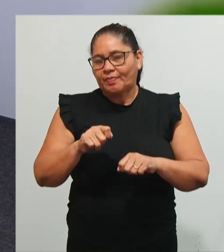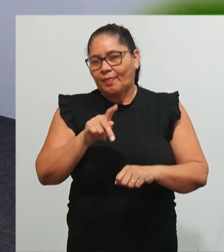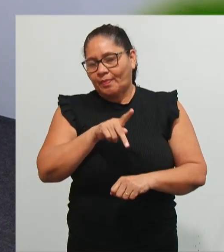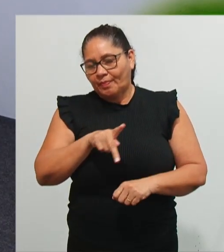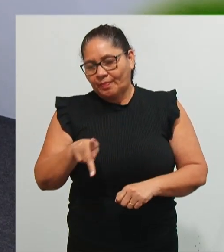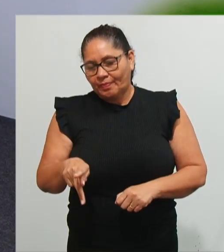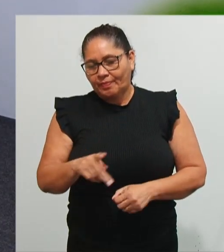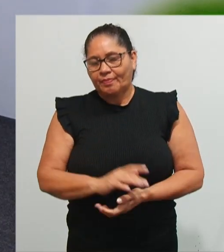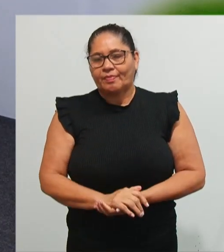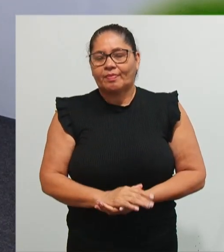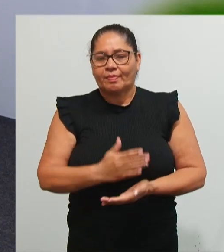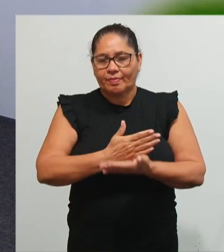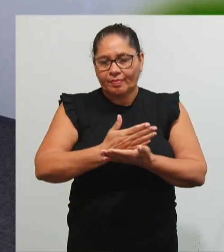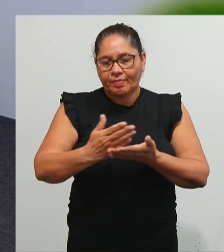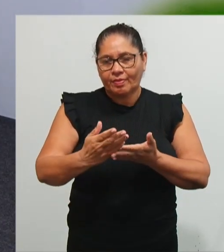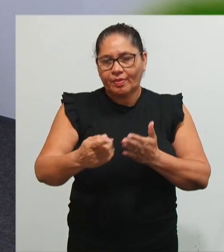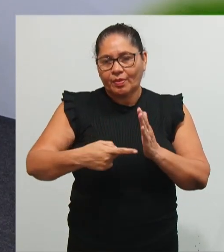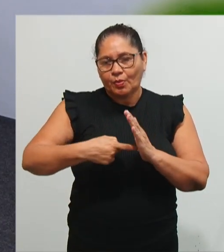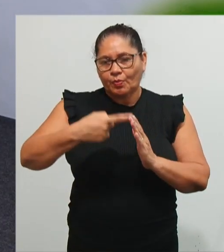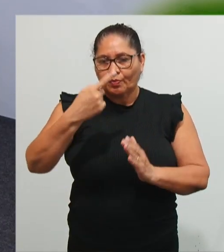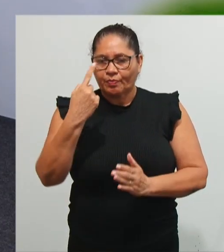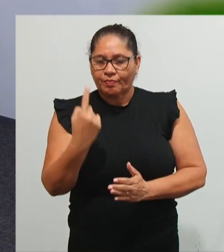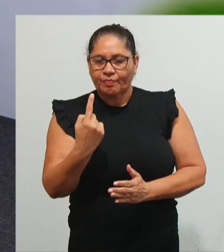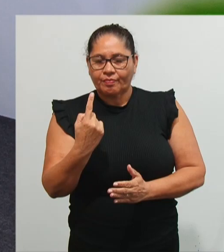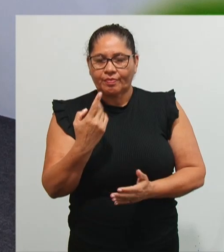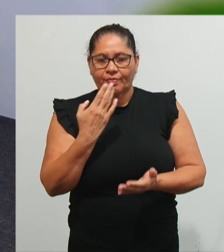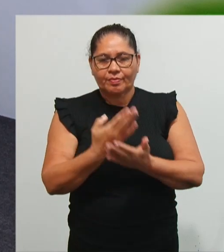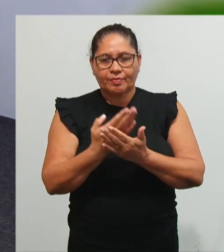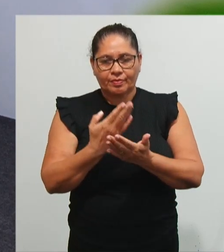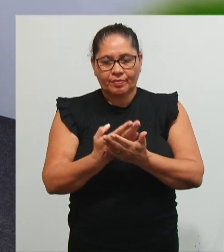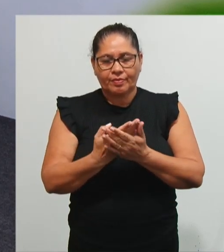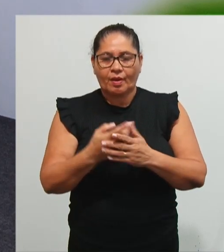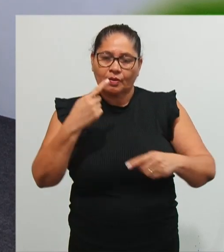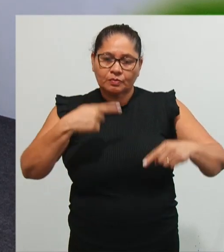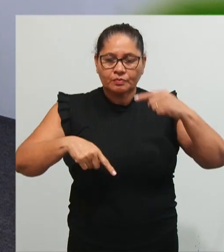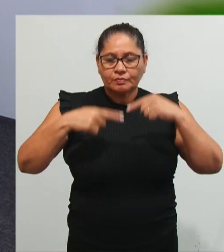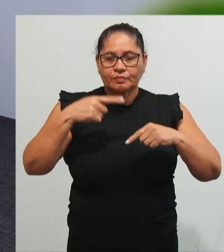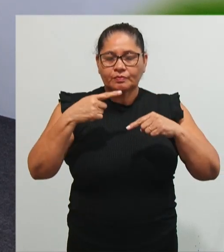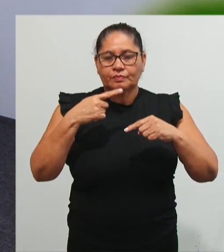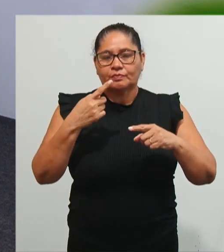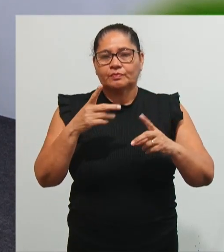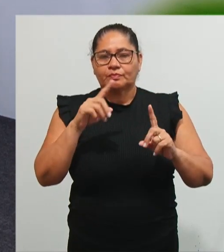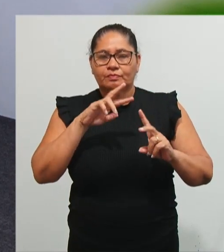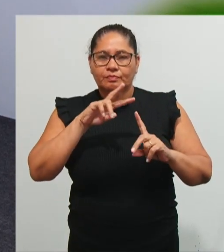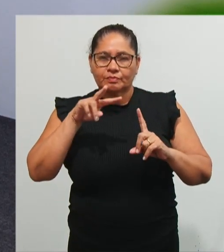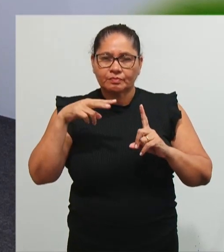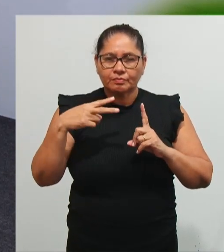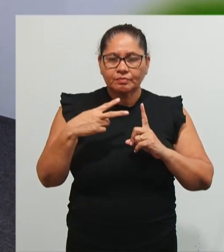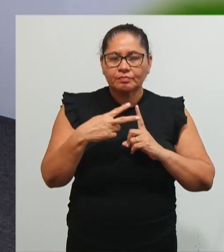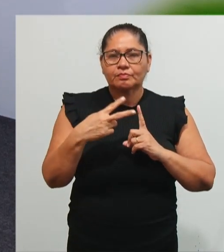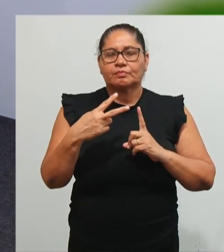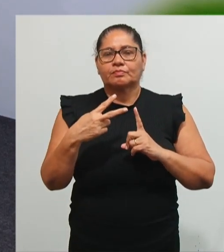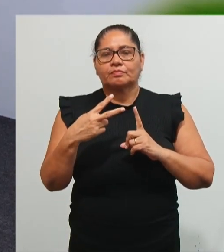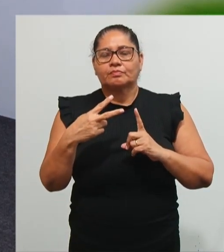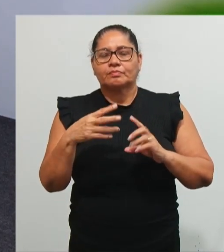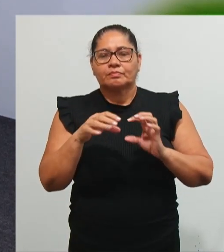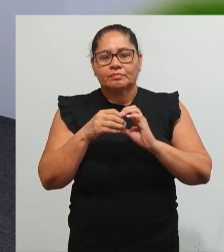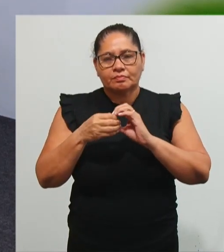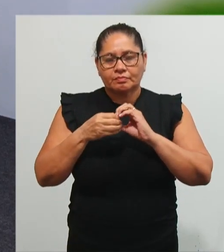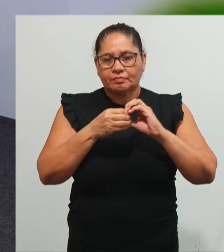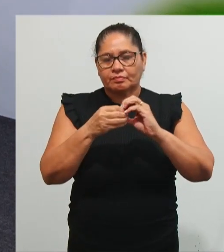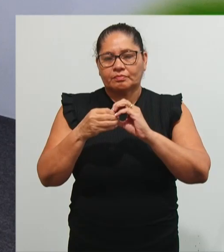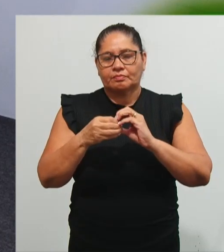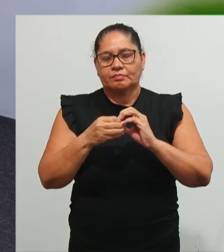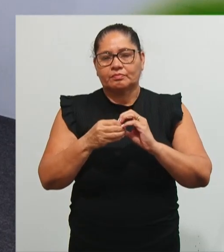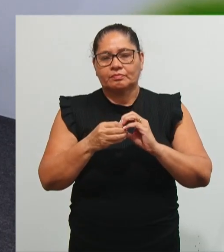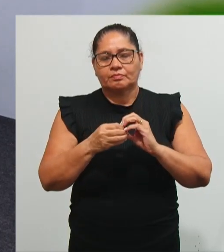Estamos aqui para iniciar nossa aula número 1, a aula na qual nós vamos discutir alguns aspectos de governança corporativa. Eu